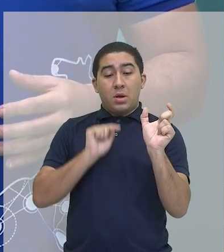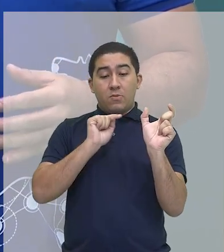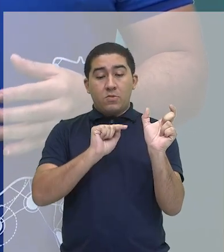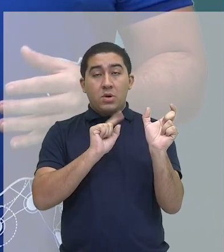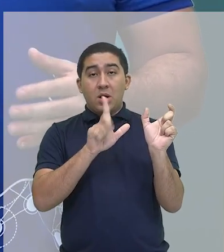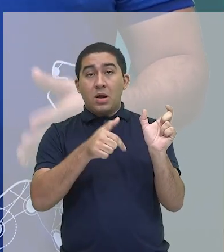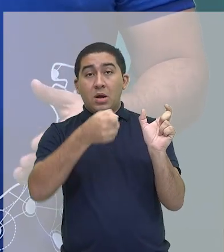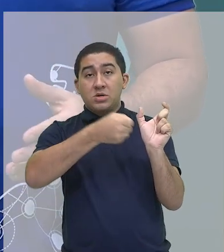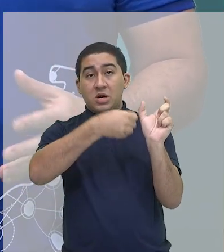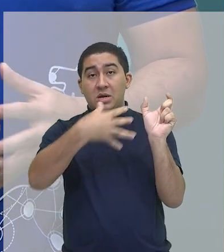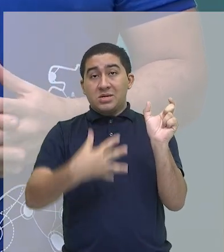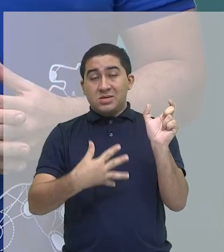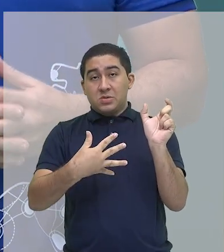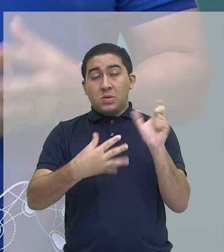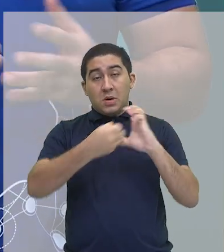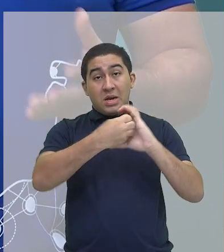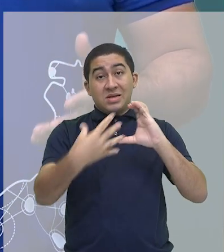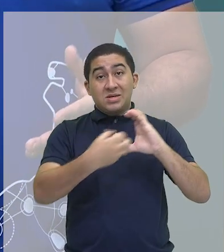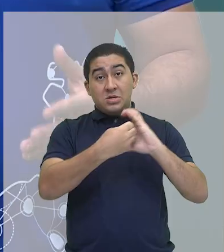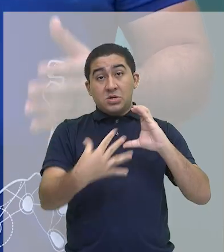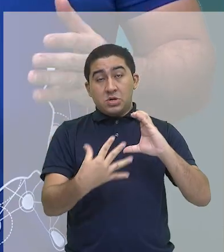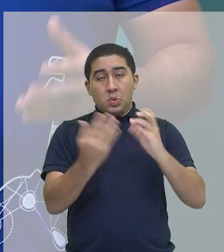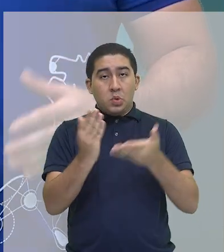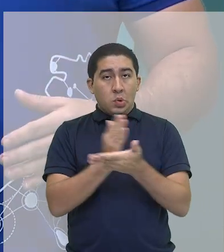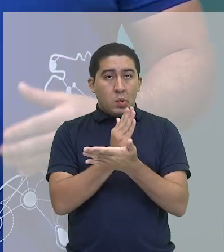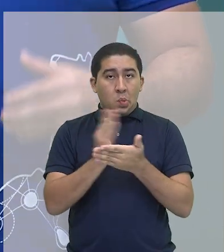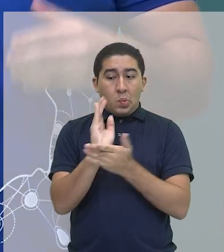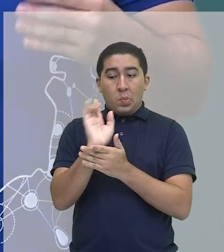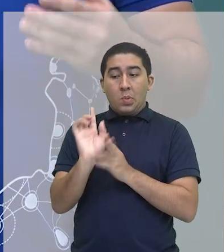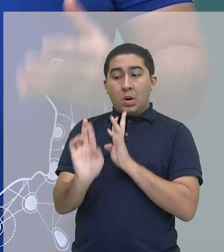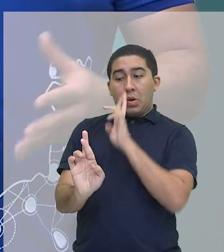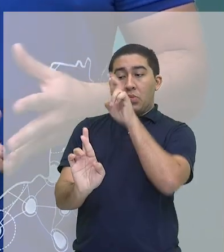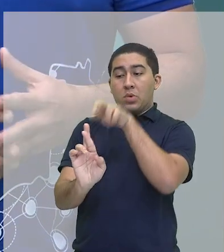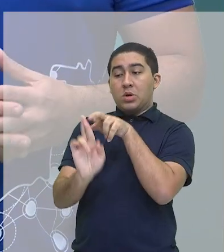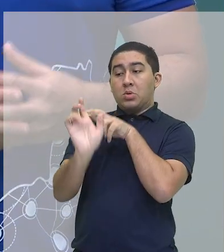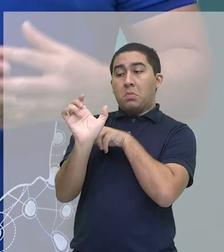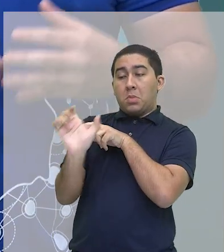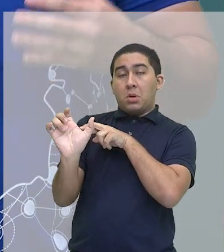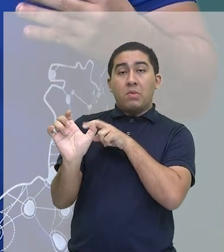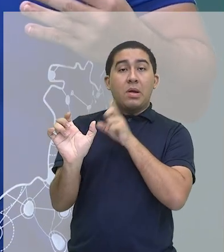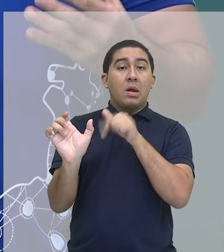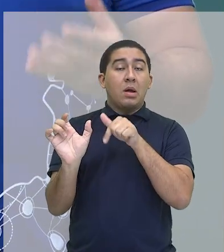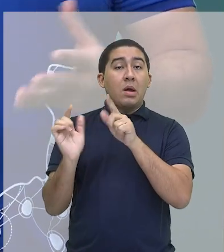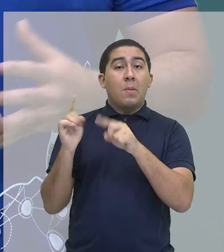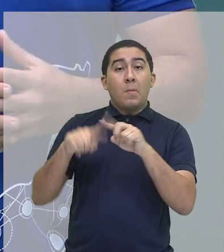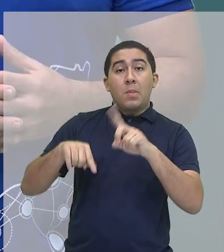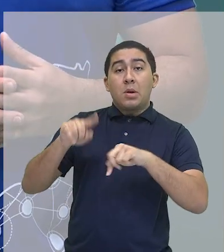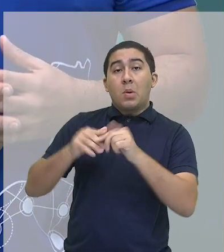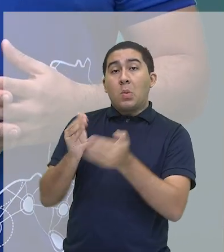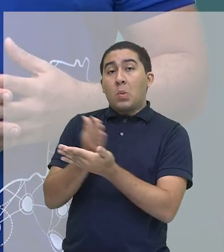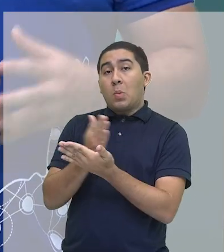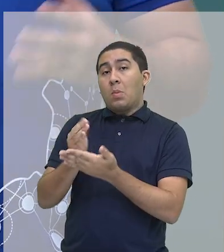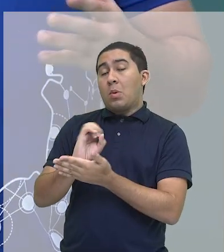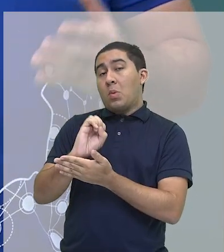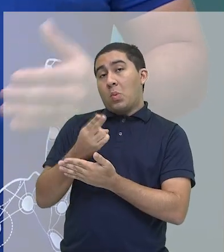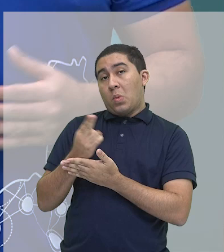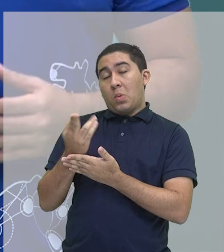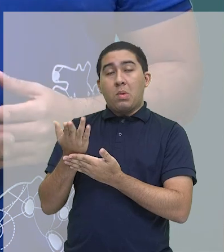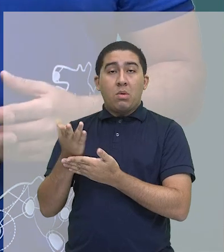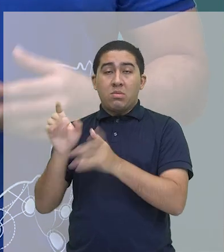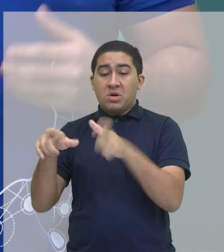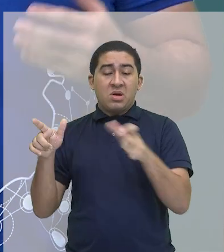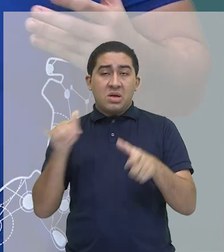uma característica, de algo ou de alguém. Ele vai descrever, por exemplo,